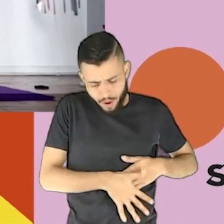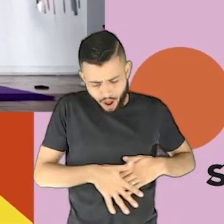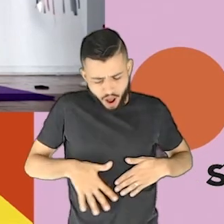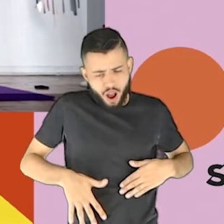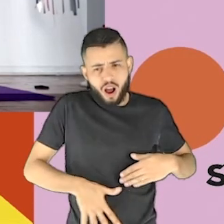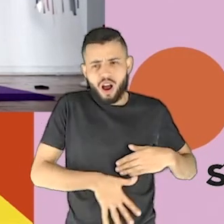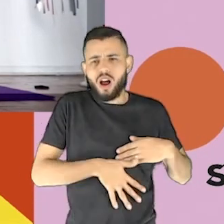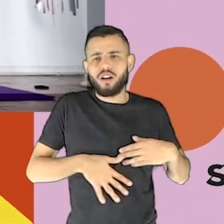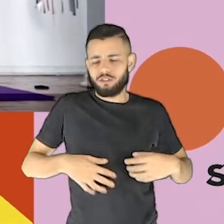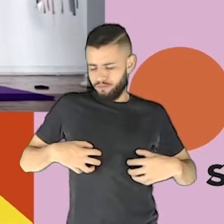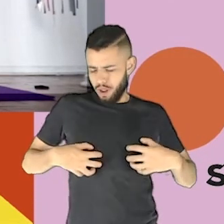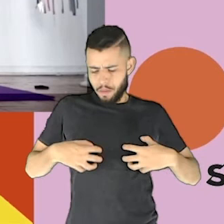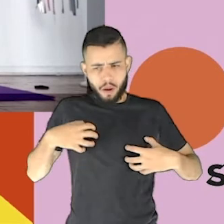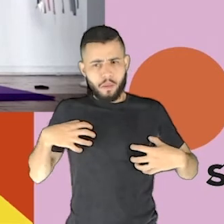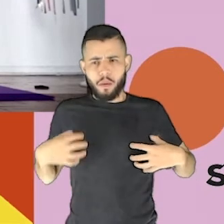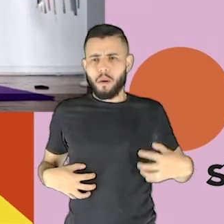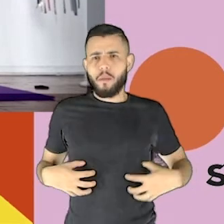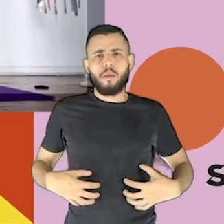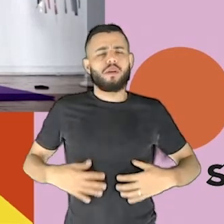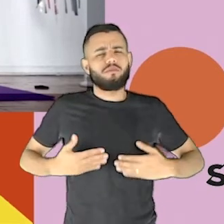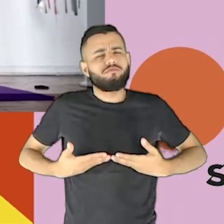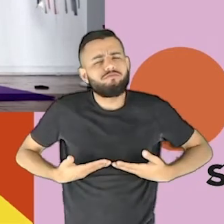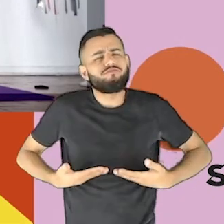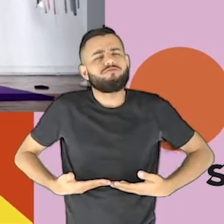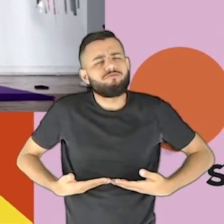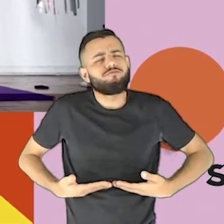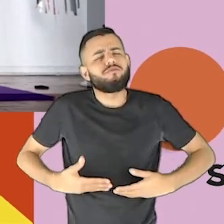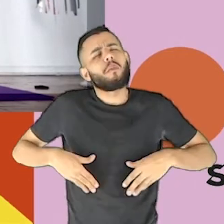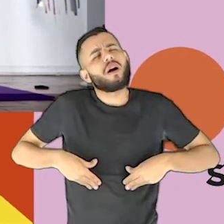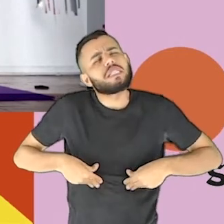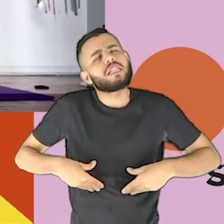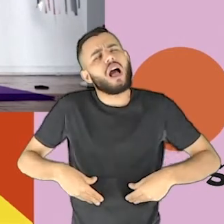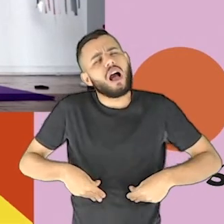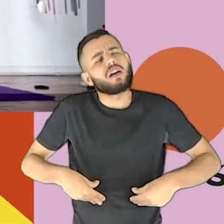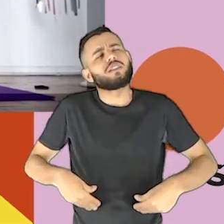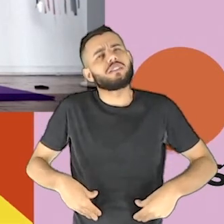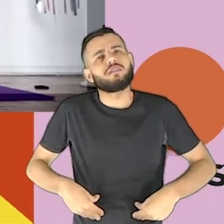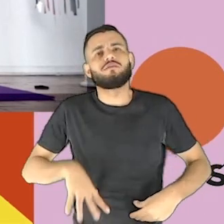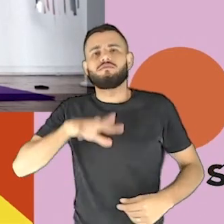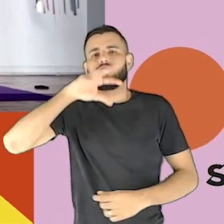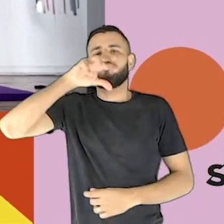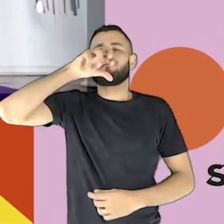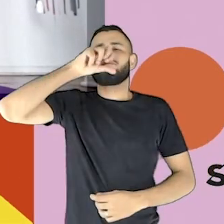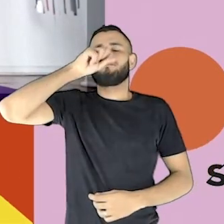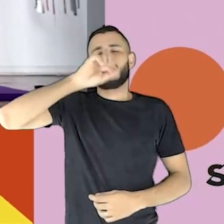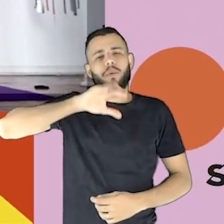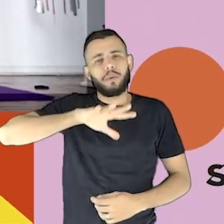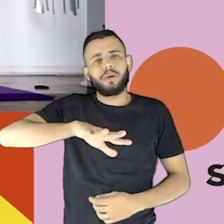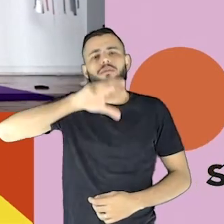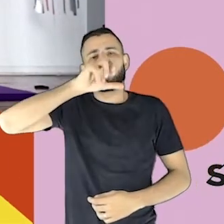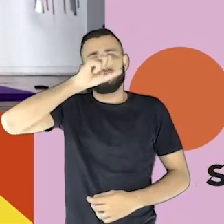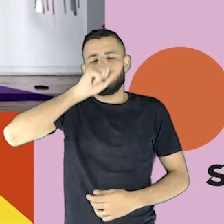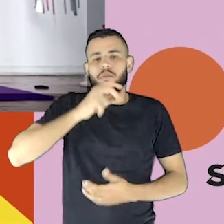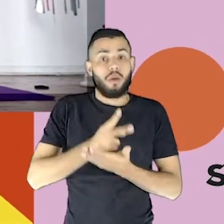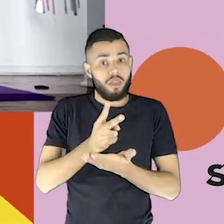órgãos da região abdominal. Mantenha a mente nessa respiração.